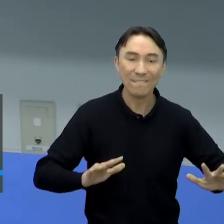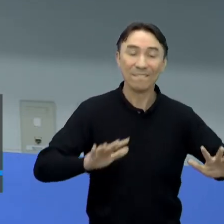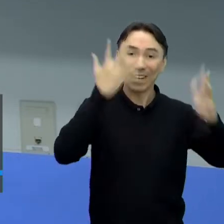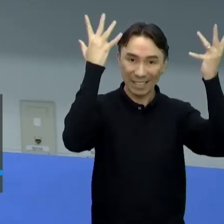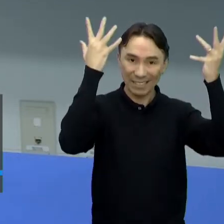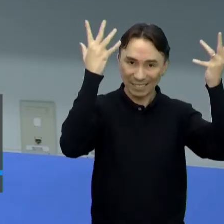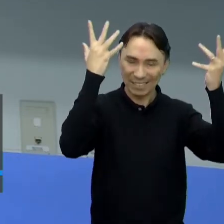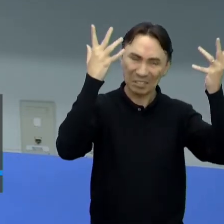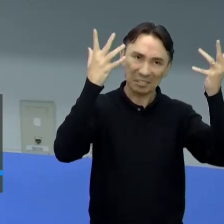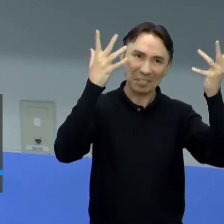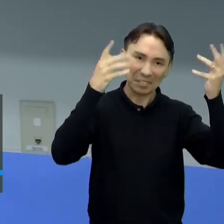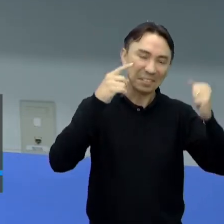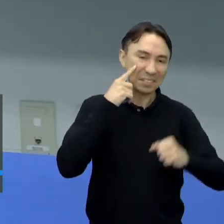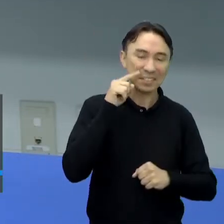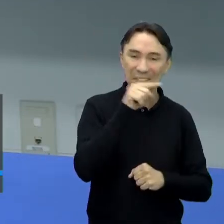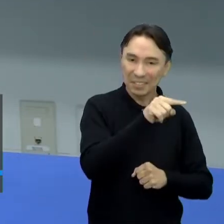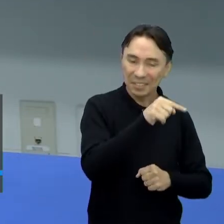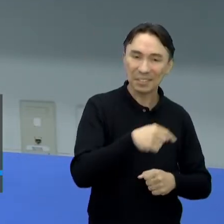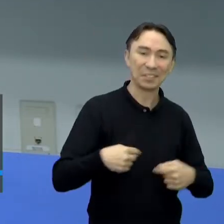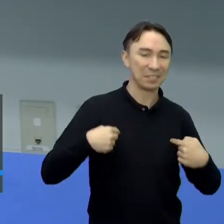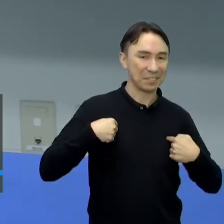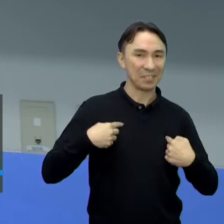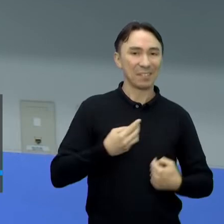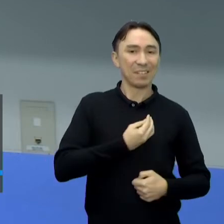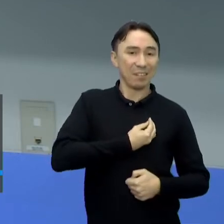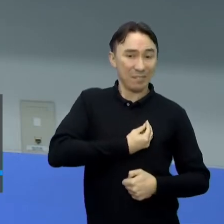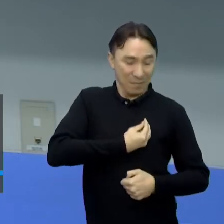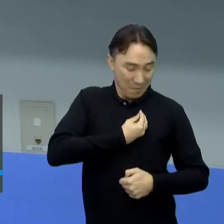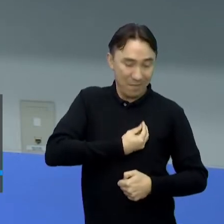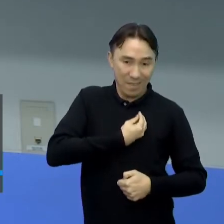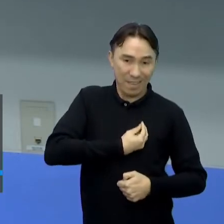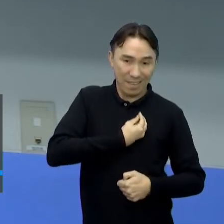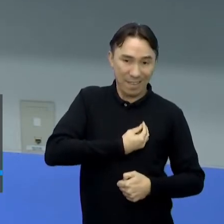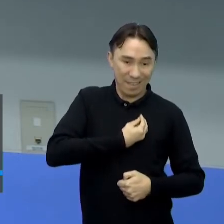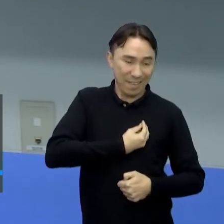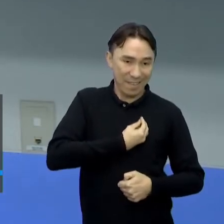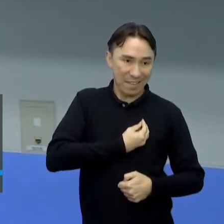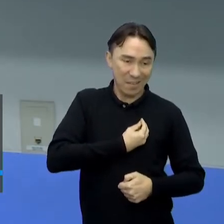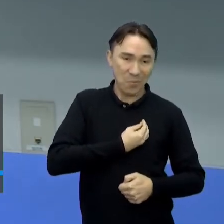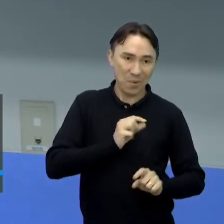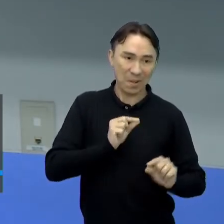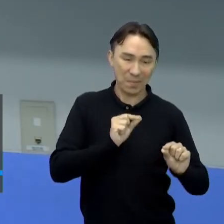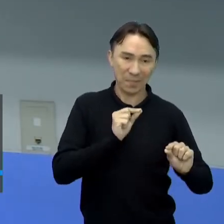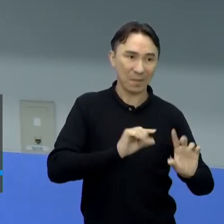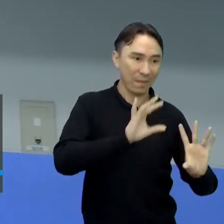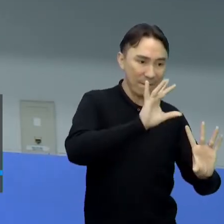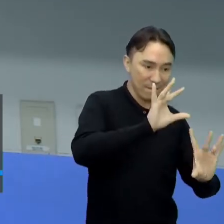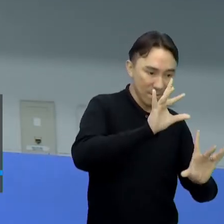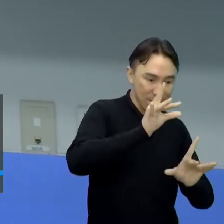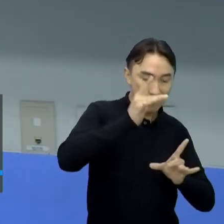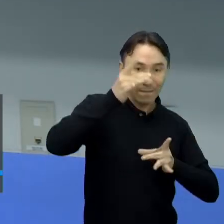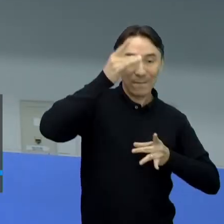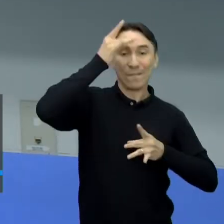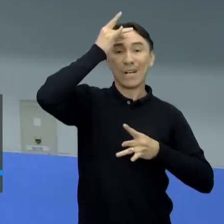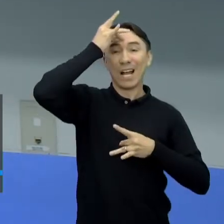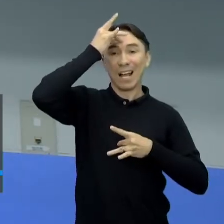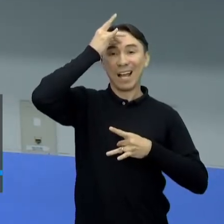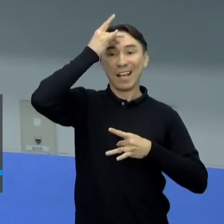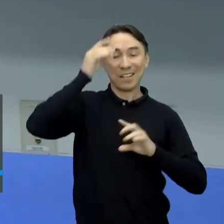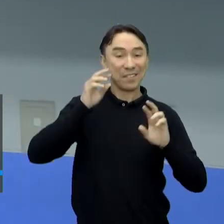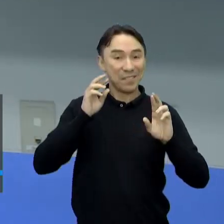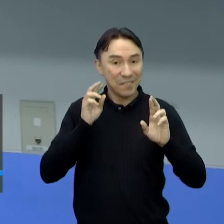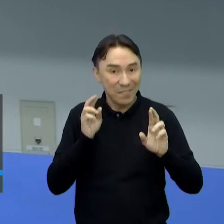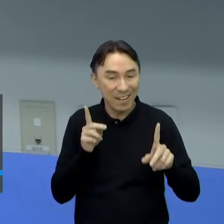algumas horas, eu vou viver um personagem, eu vou viver uma situação, eu vou